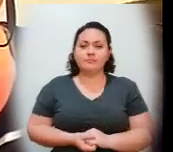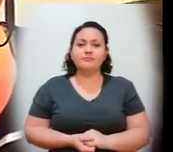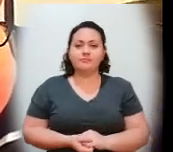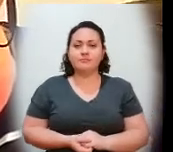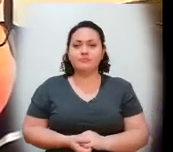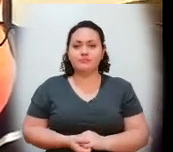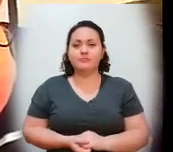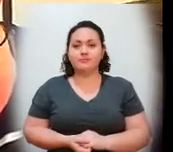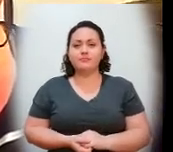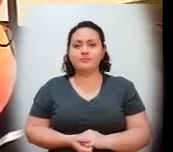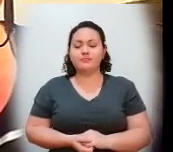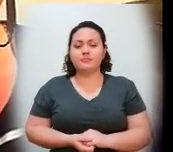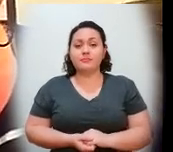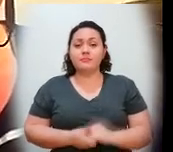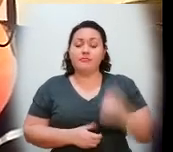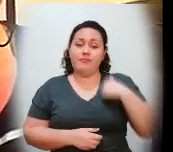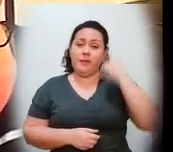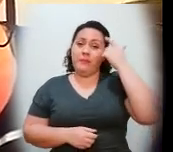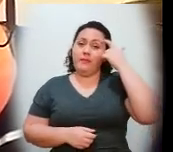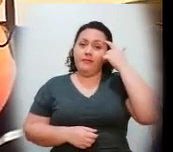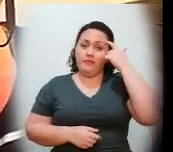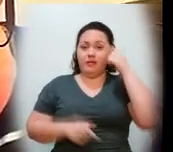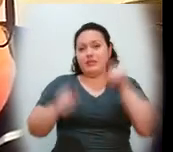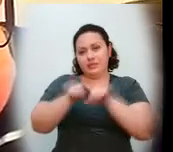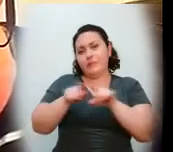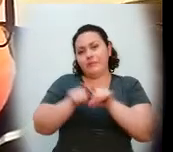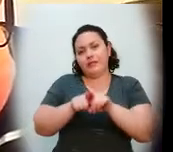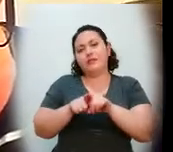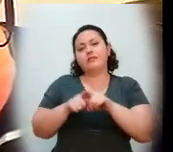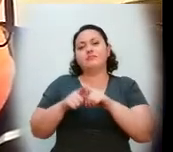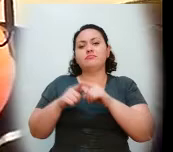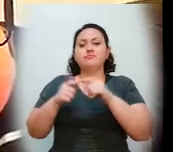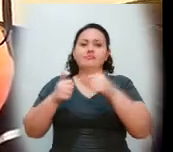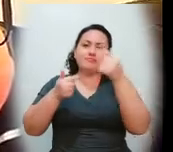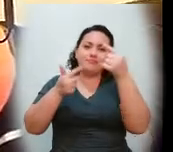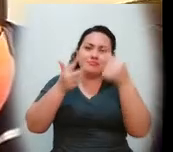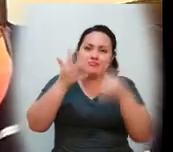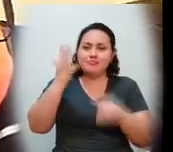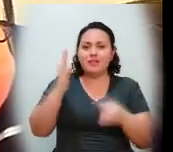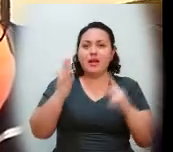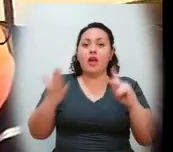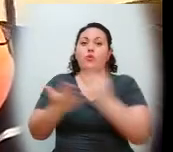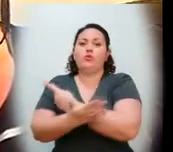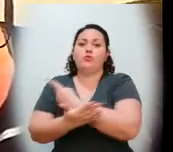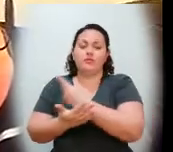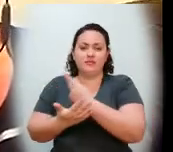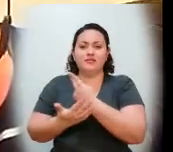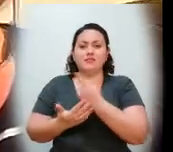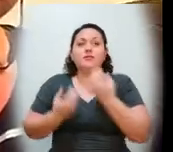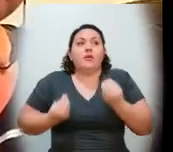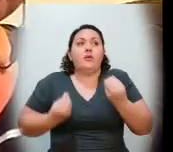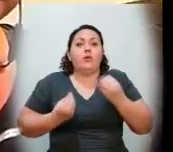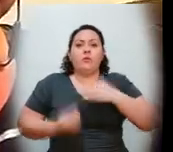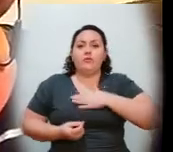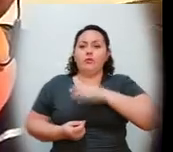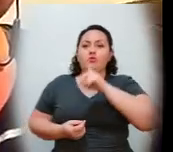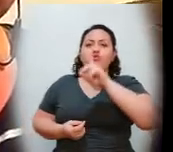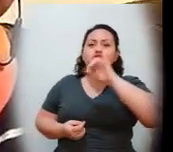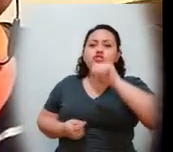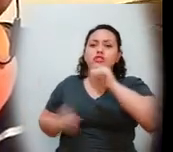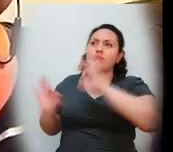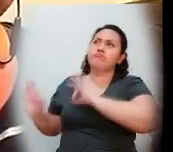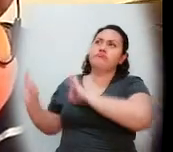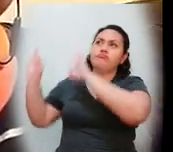Exatamente. Né? Ainda pensando na questão dos próprios fatores, acho que uma das coisas que a gente está trazendo é isso, como é que é a qualidade